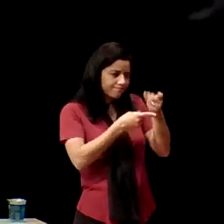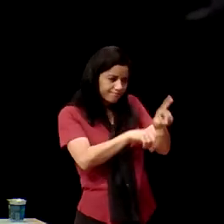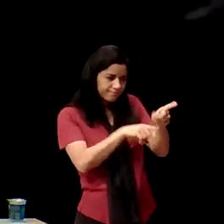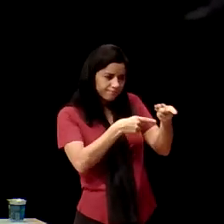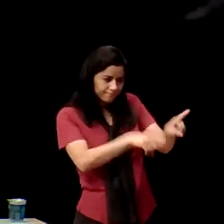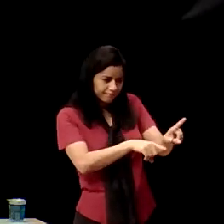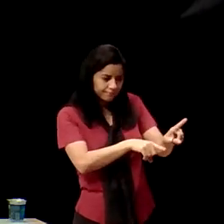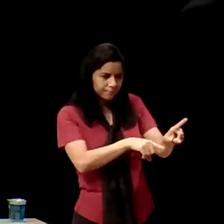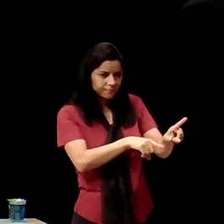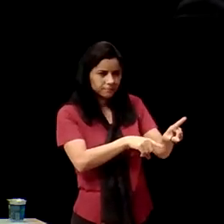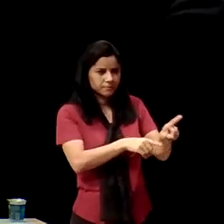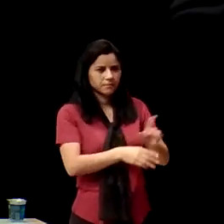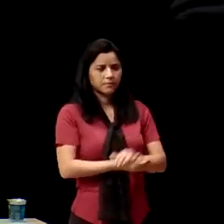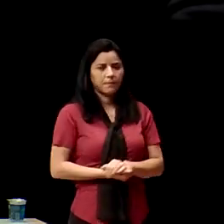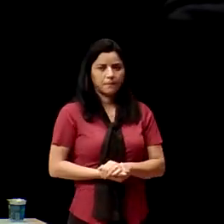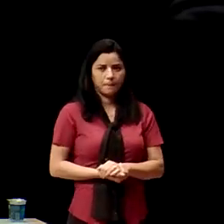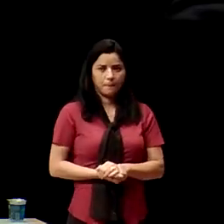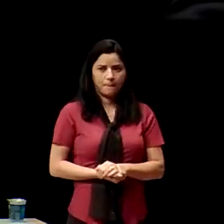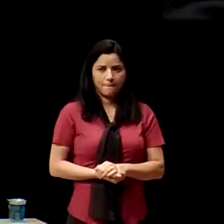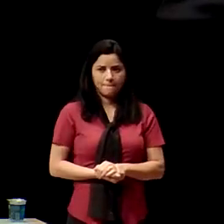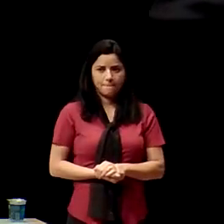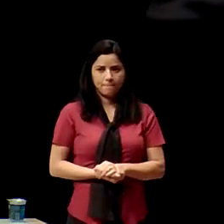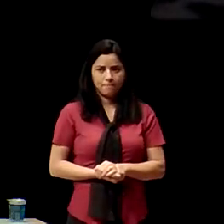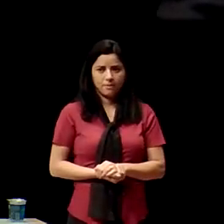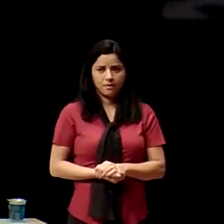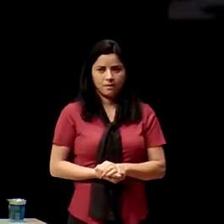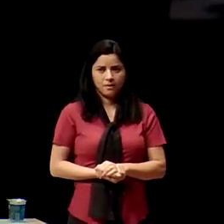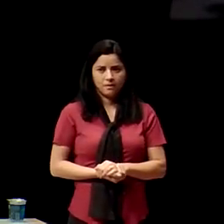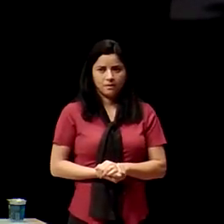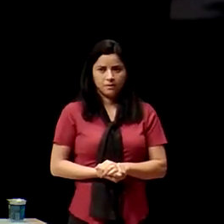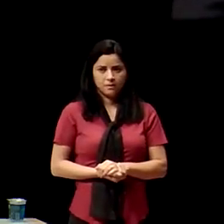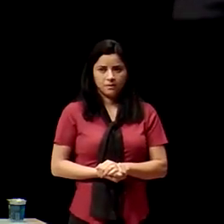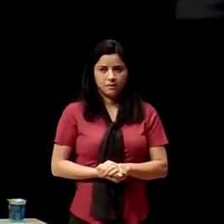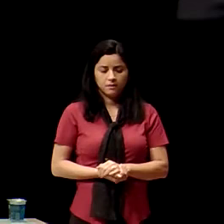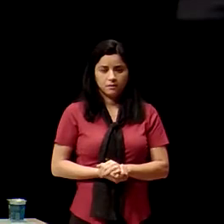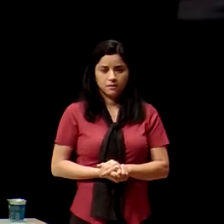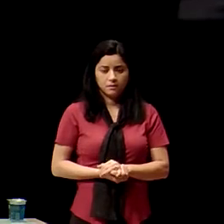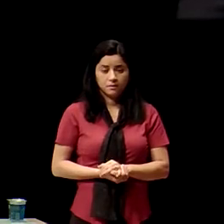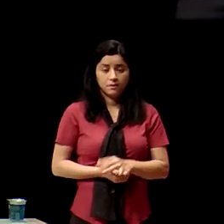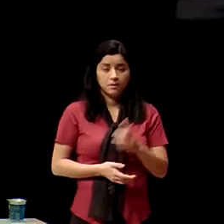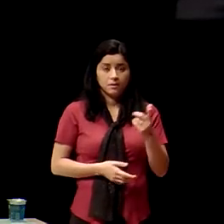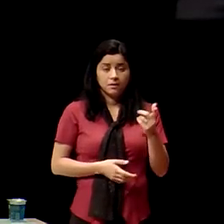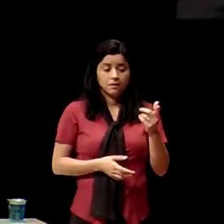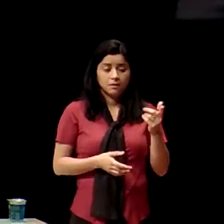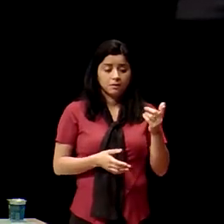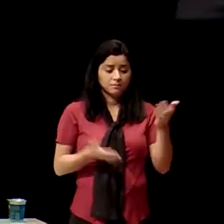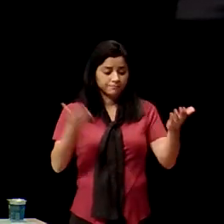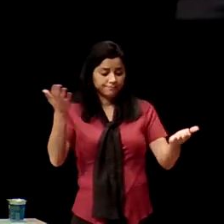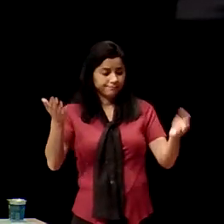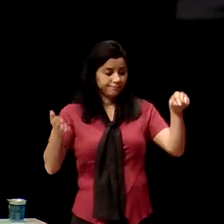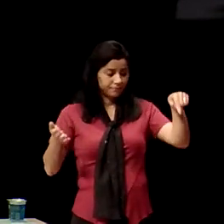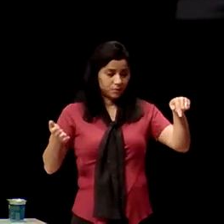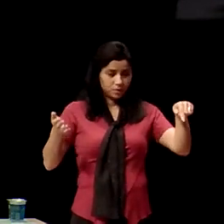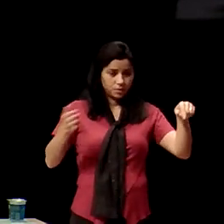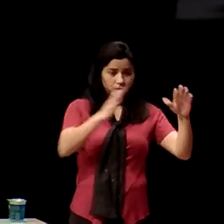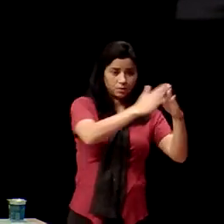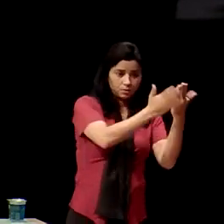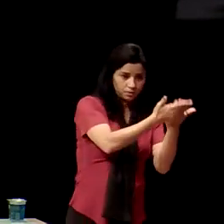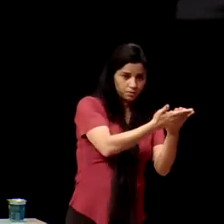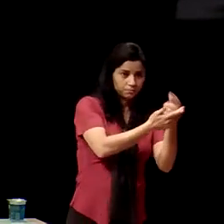between different intellectual traditions and schools of thought. Entre escolas de